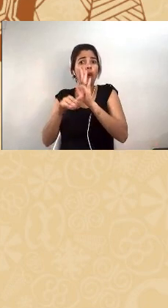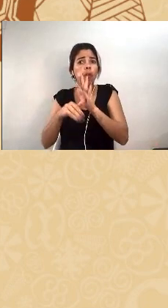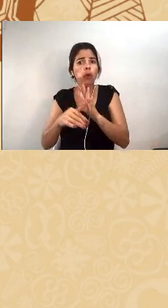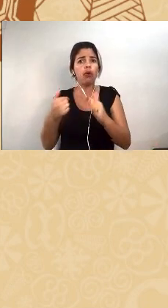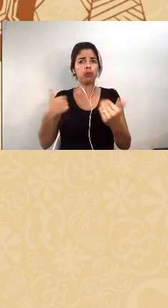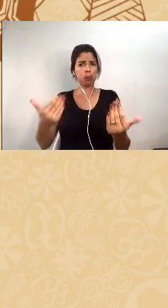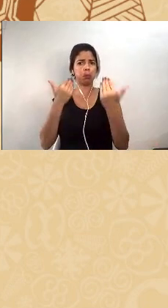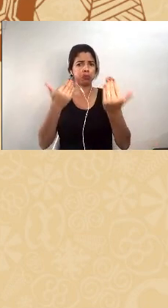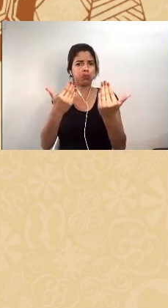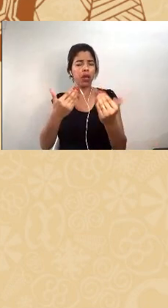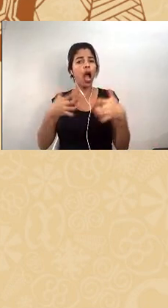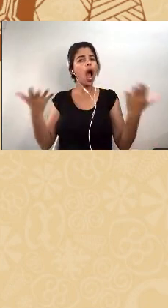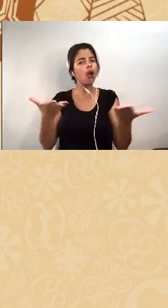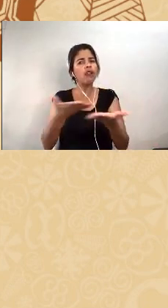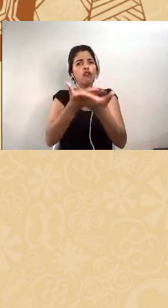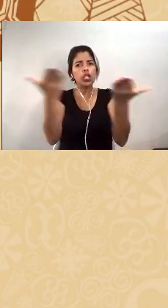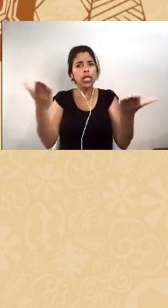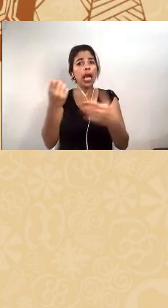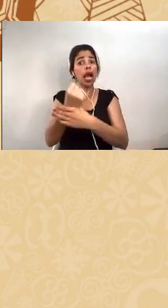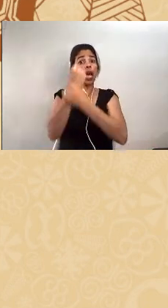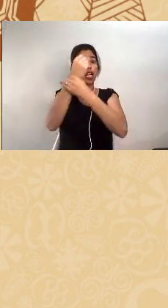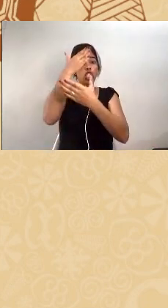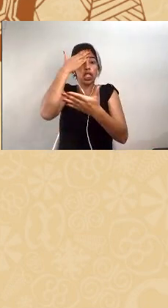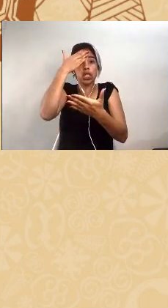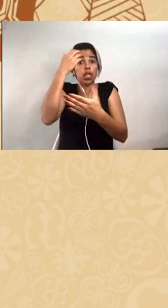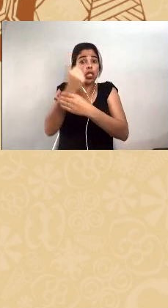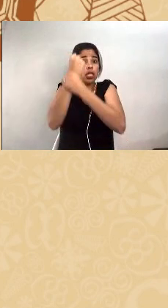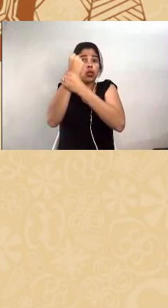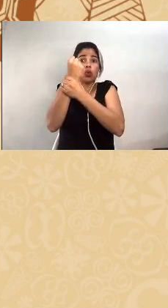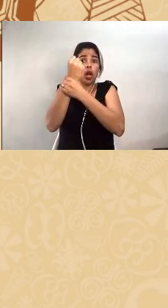poder garantir minha segurança, porque o que eles fizeram...